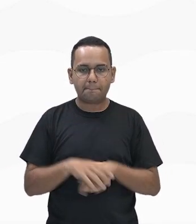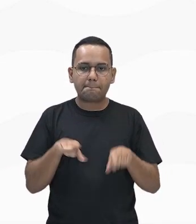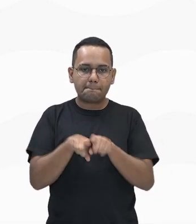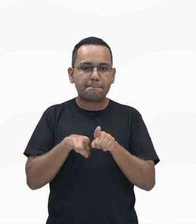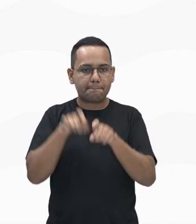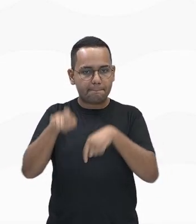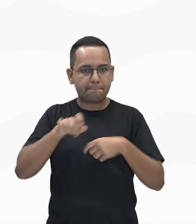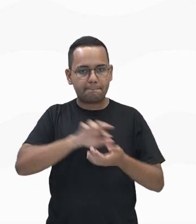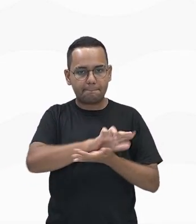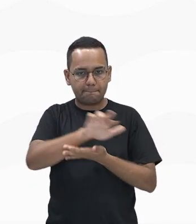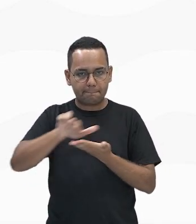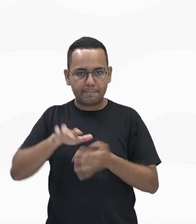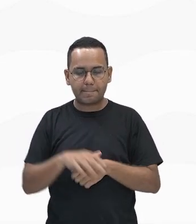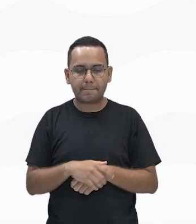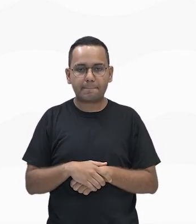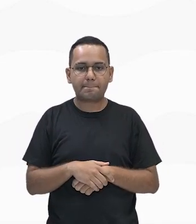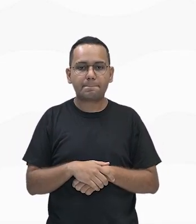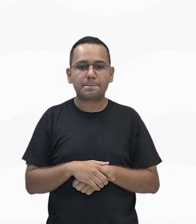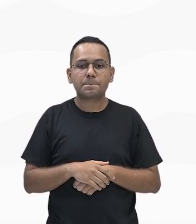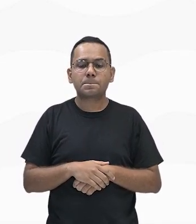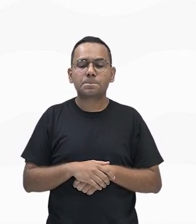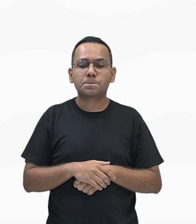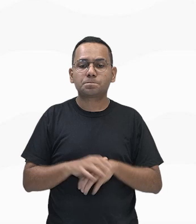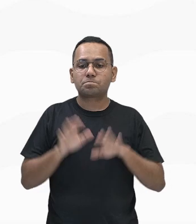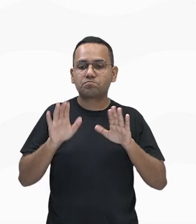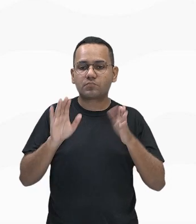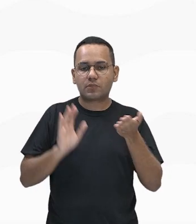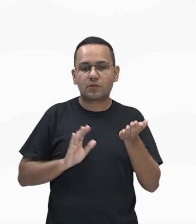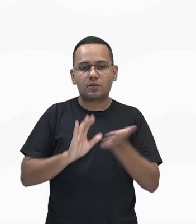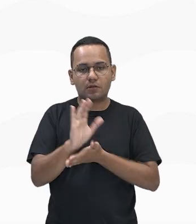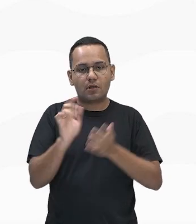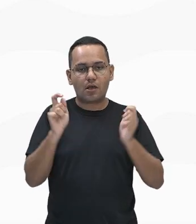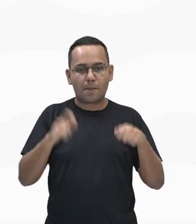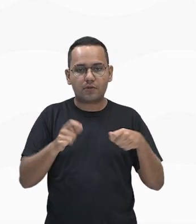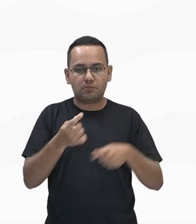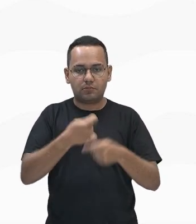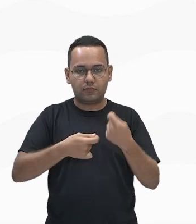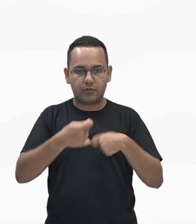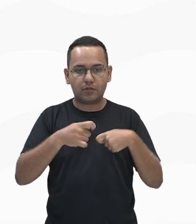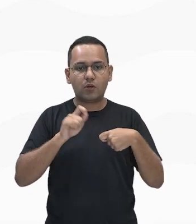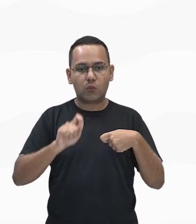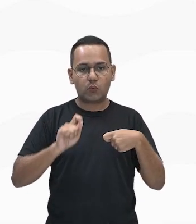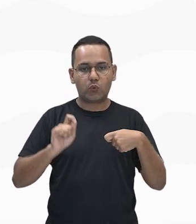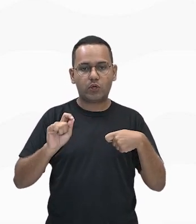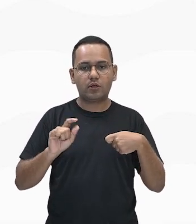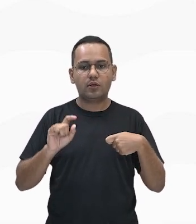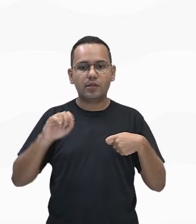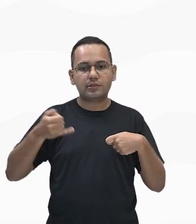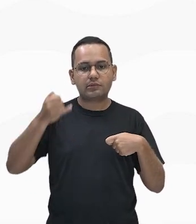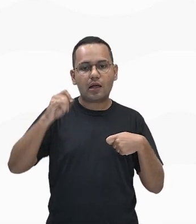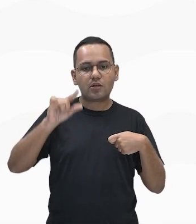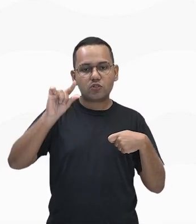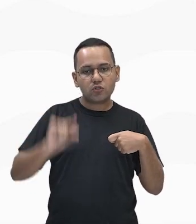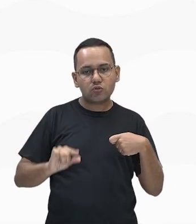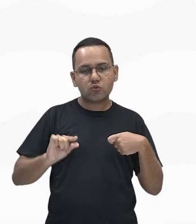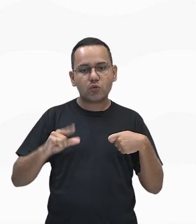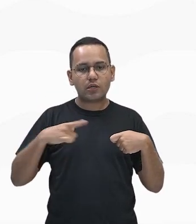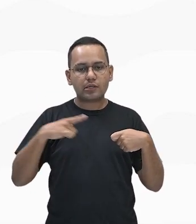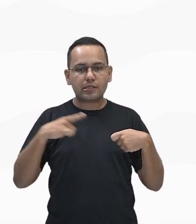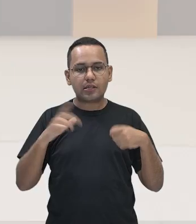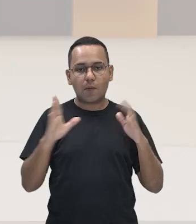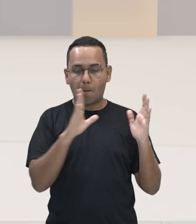financiamentos podem incluir incentivos financeiros como taxas de juros subsidiadas ou períodos de